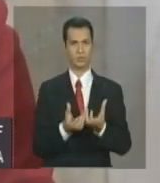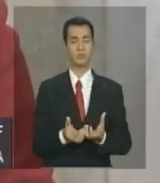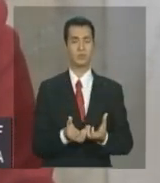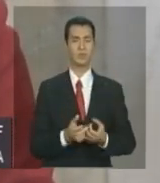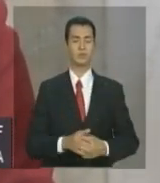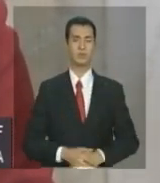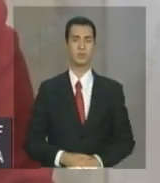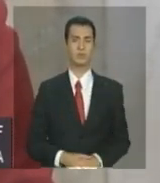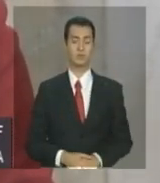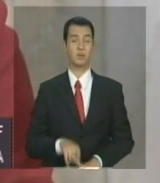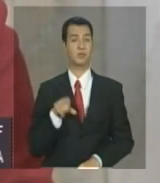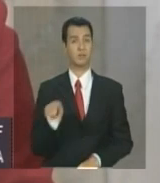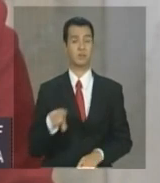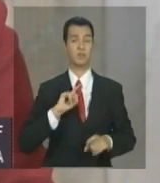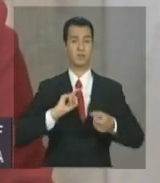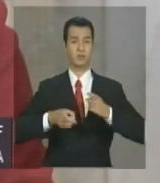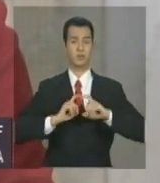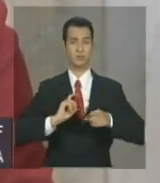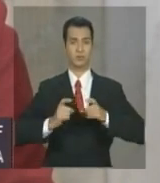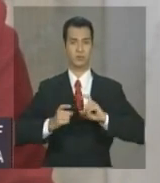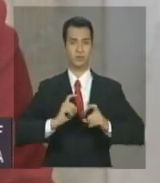É uma reunião